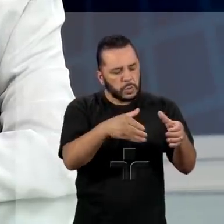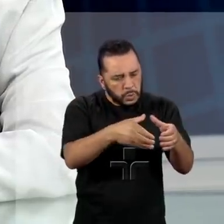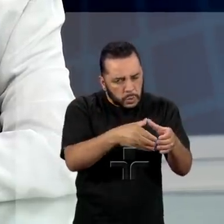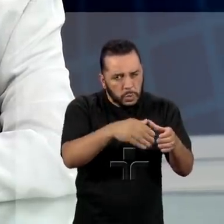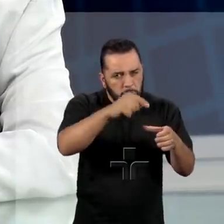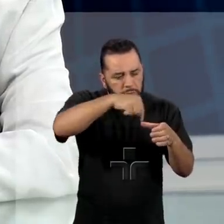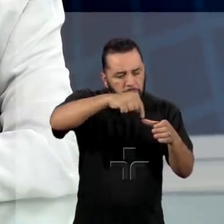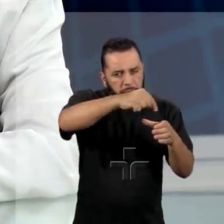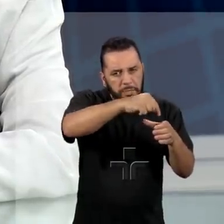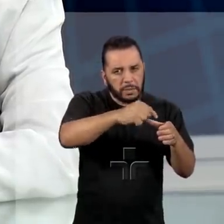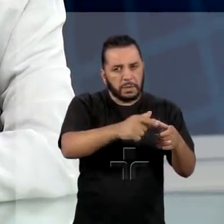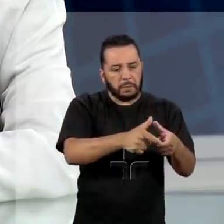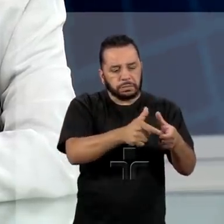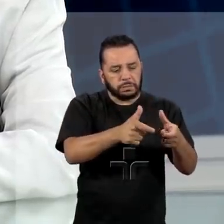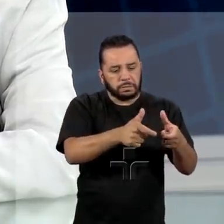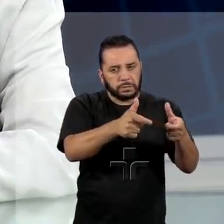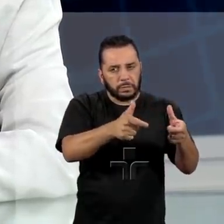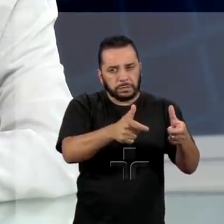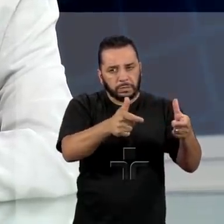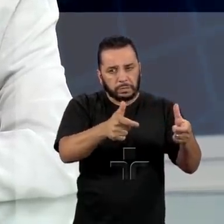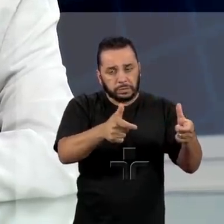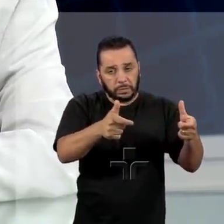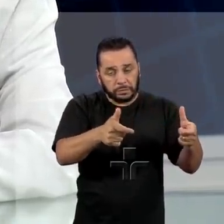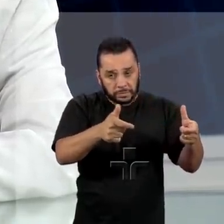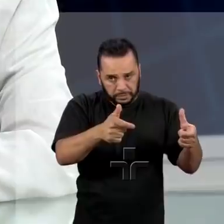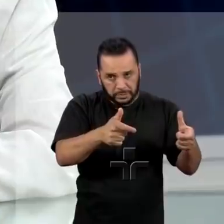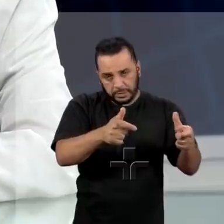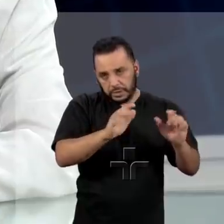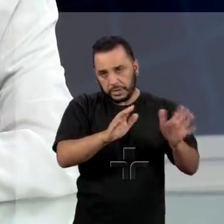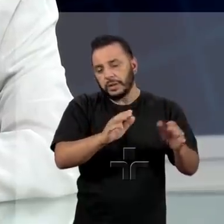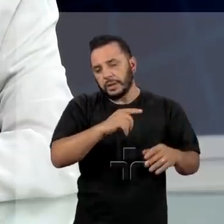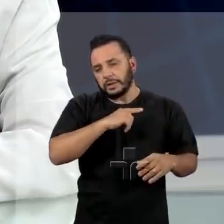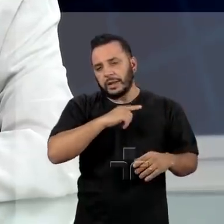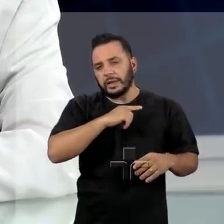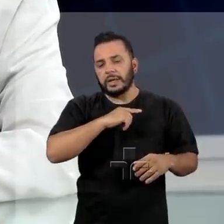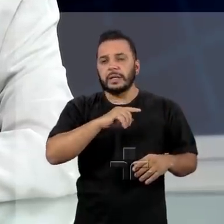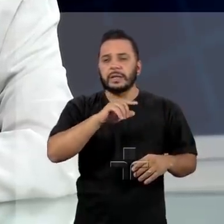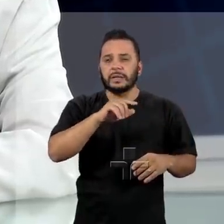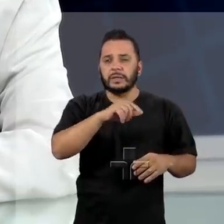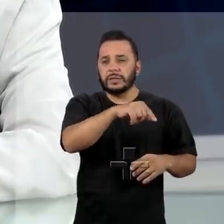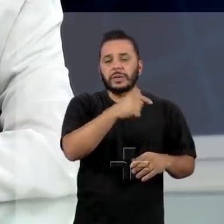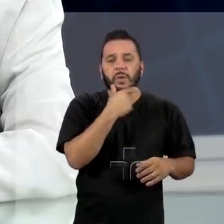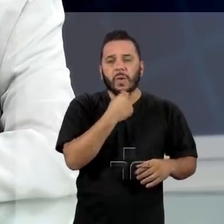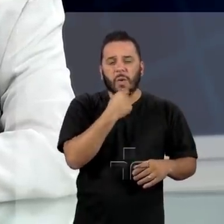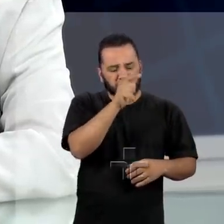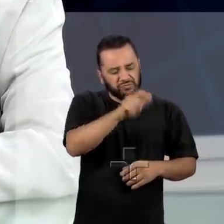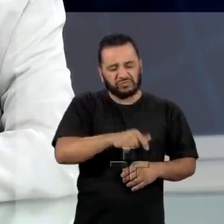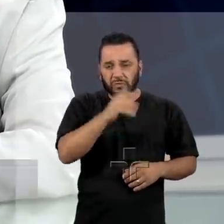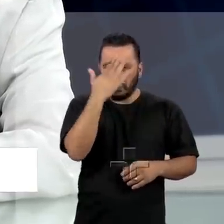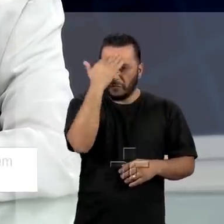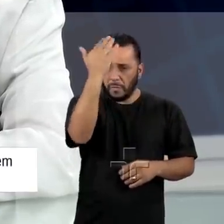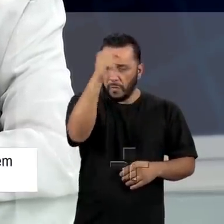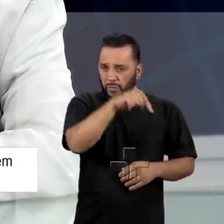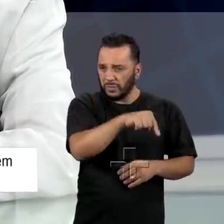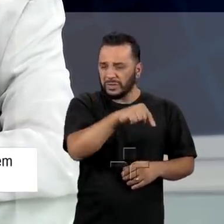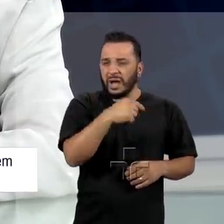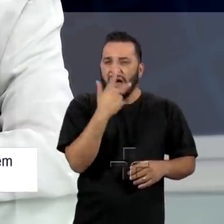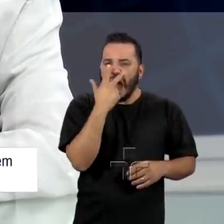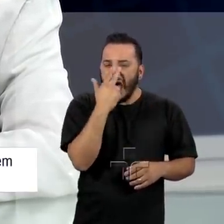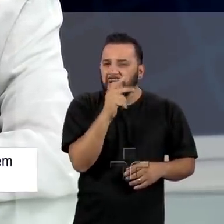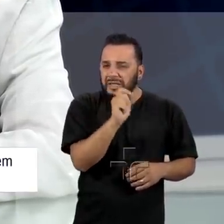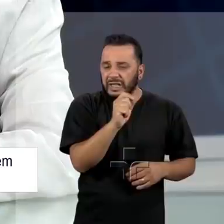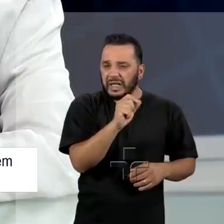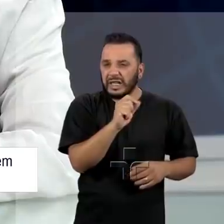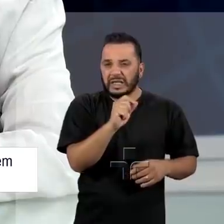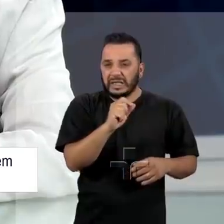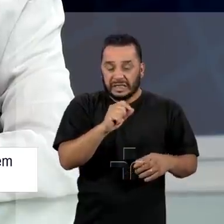foi crescendo nos últimos tempos e que o Bibi Netanyahu é uma espécie de ícone disso daí, que acha que Israel tem que marcar posições muito